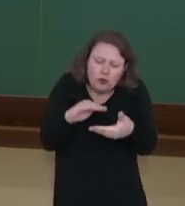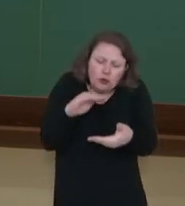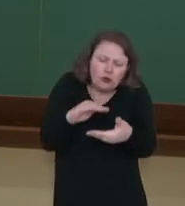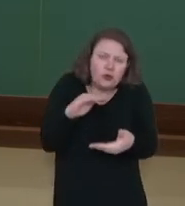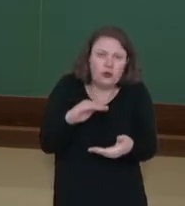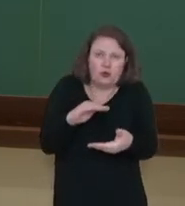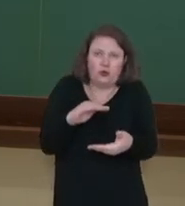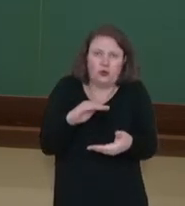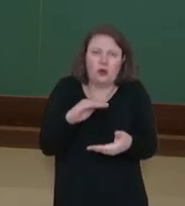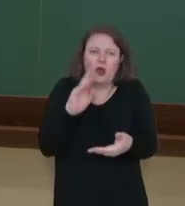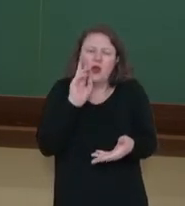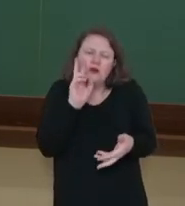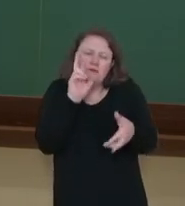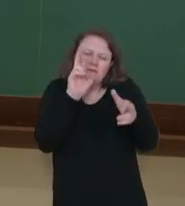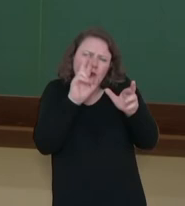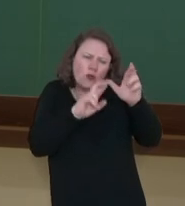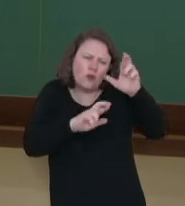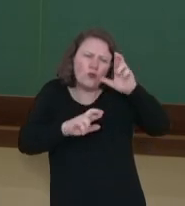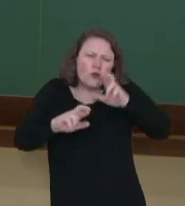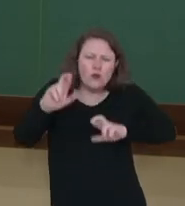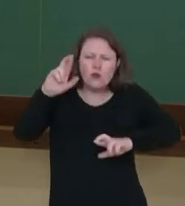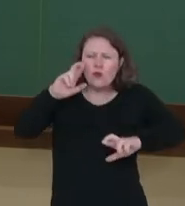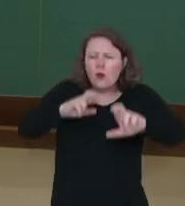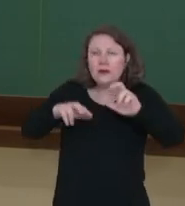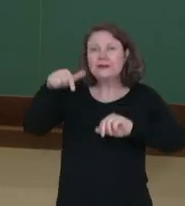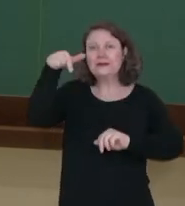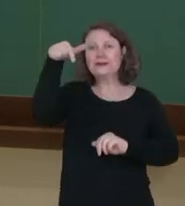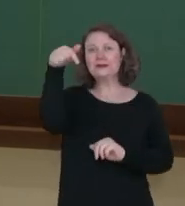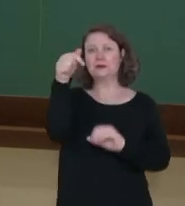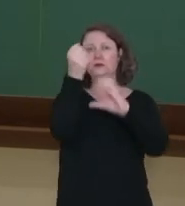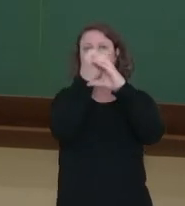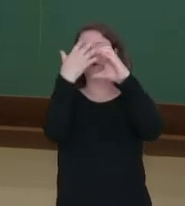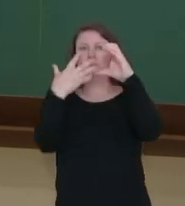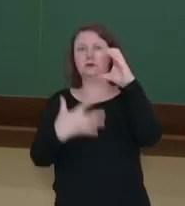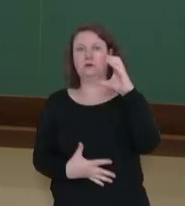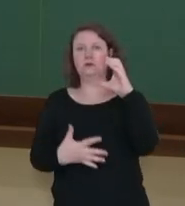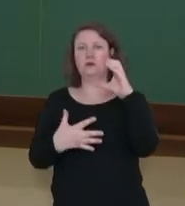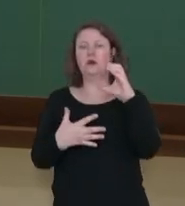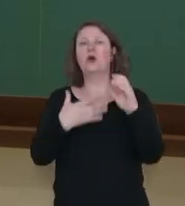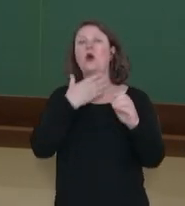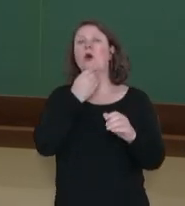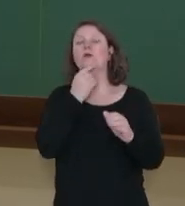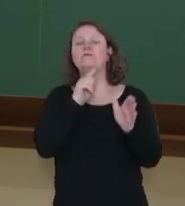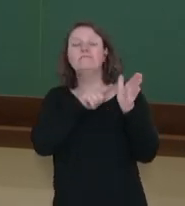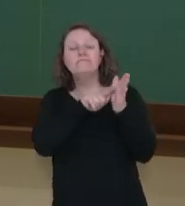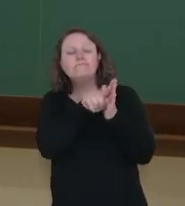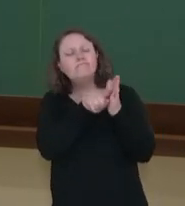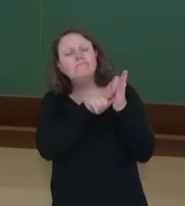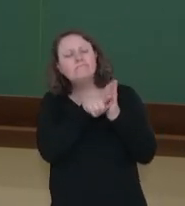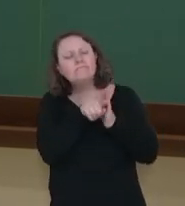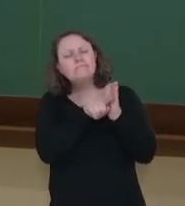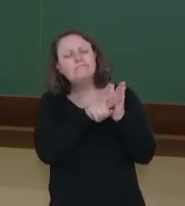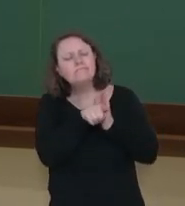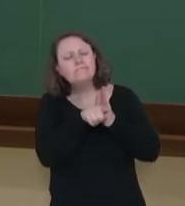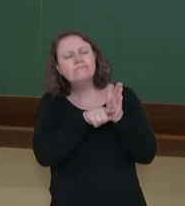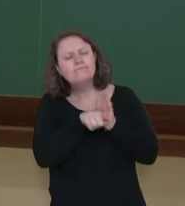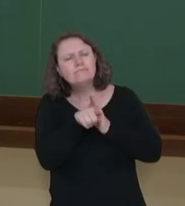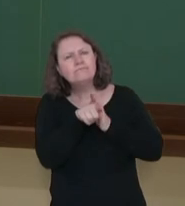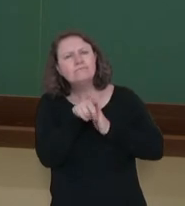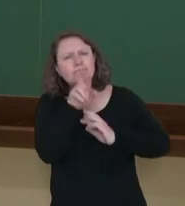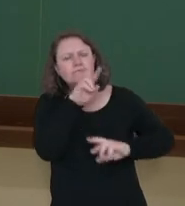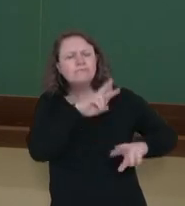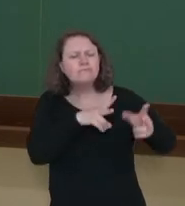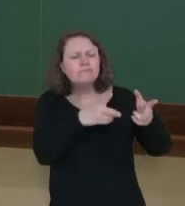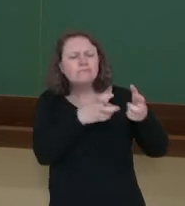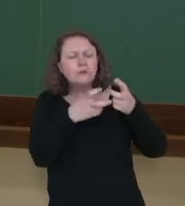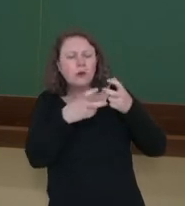anã. Então foram essas 7 características que Mendel foi analisando no